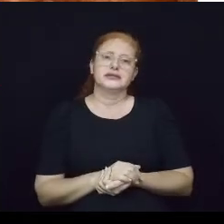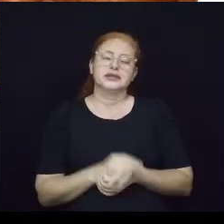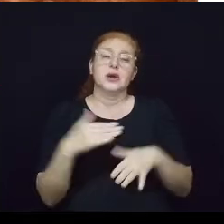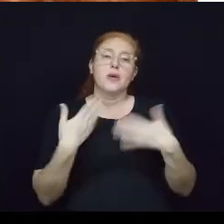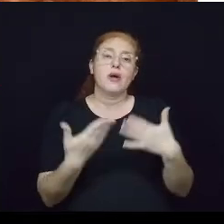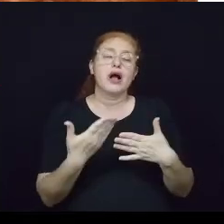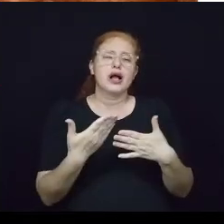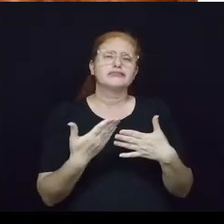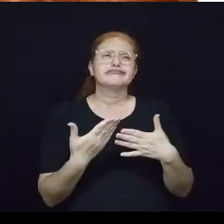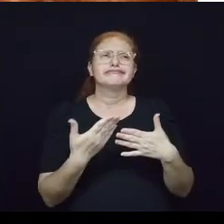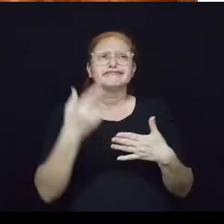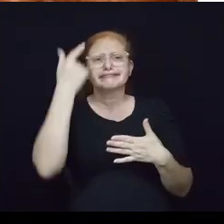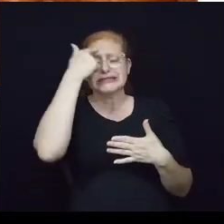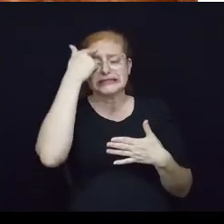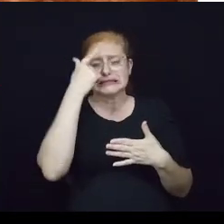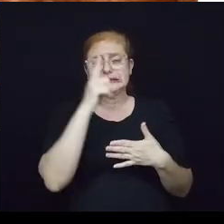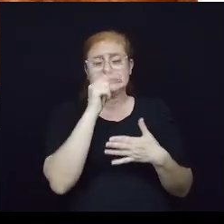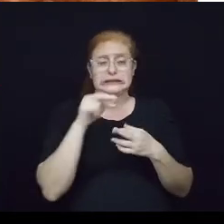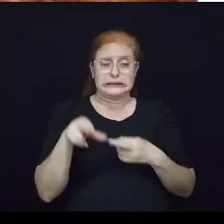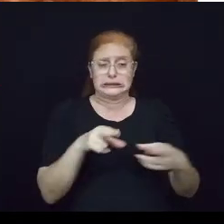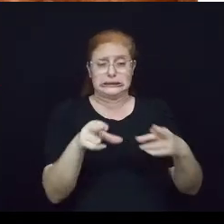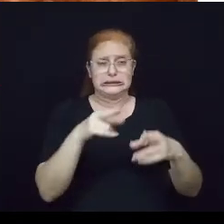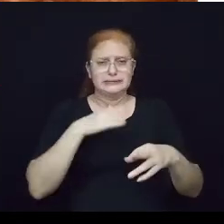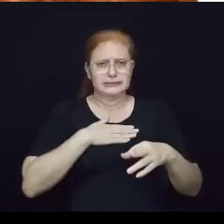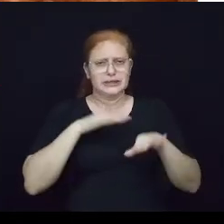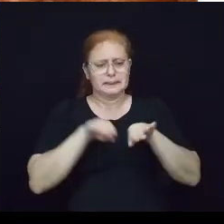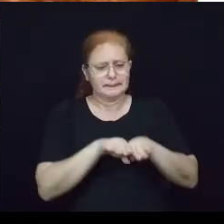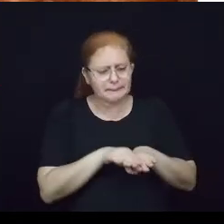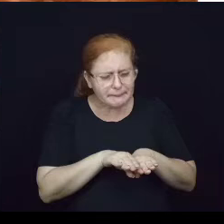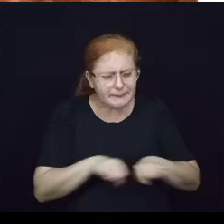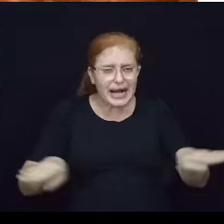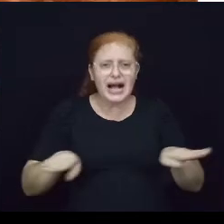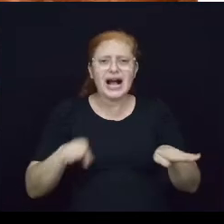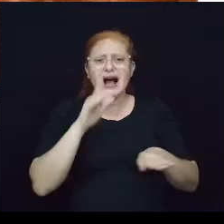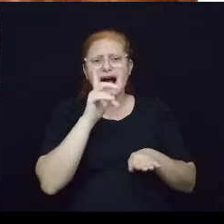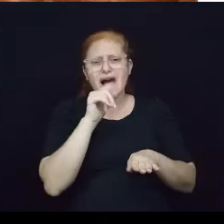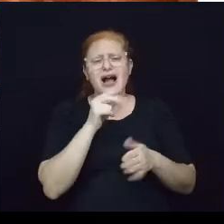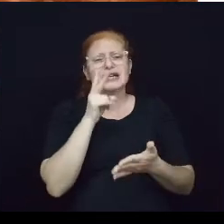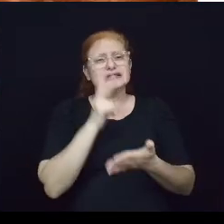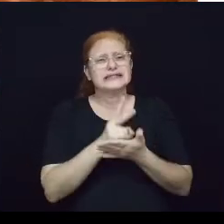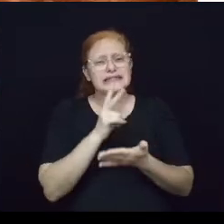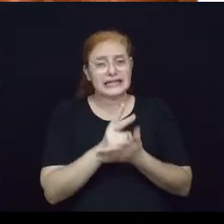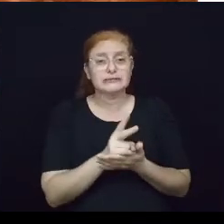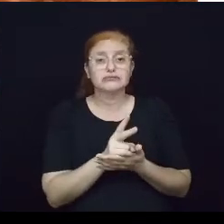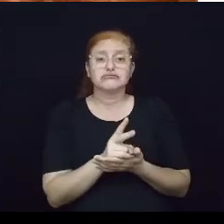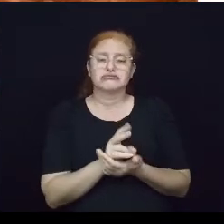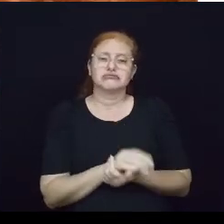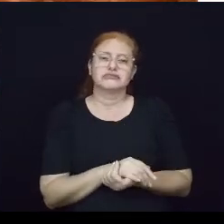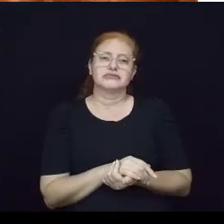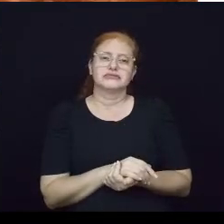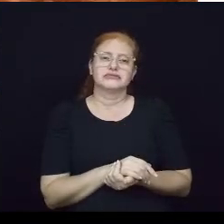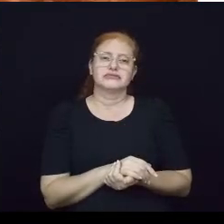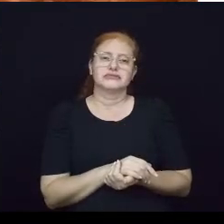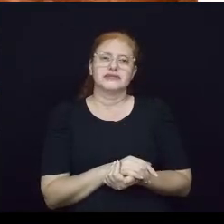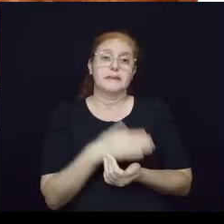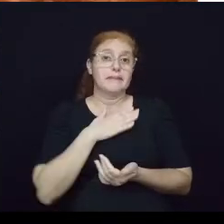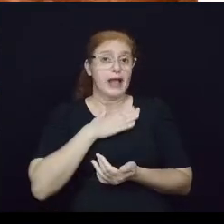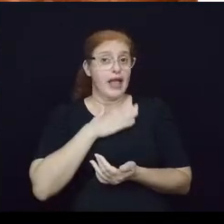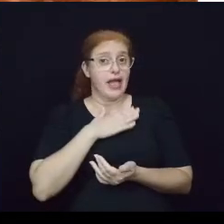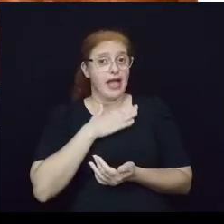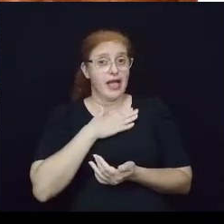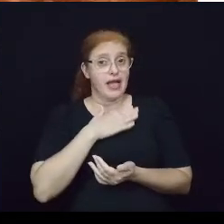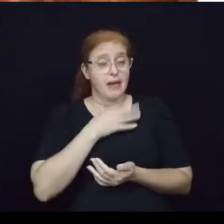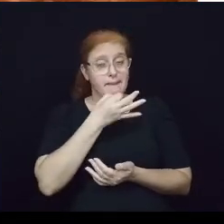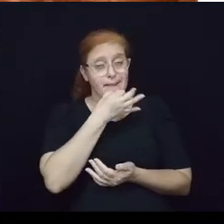Quando eu pensei nesse trabalho rio, para mim a superfície de água é sempre não digo, mas no meu ponto